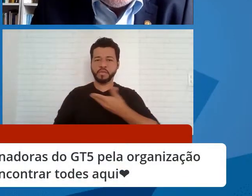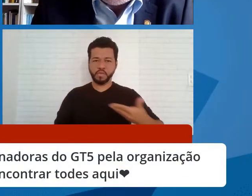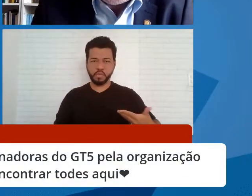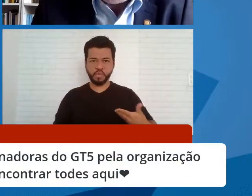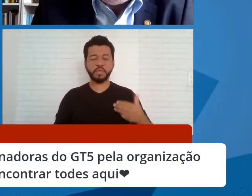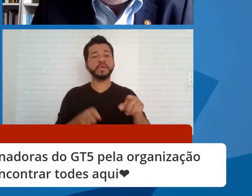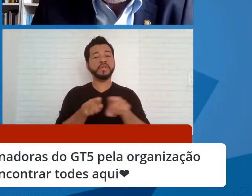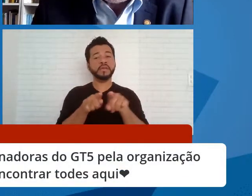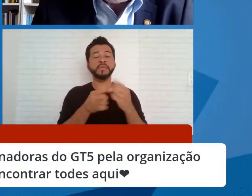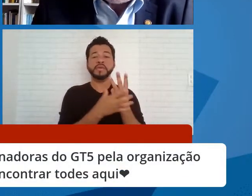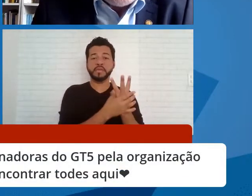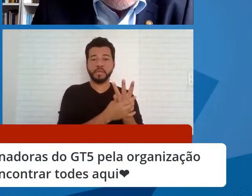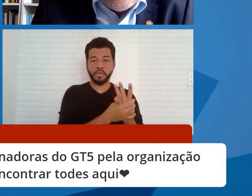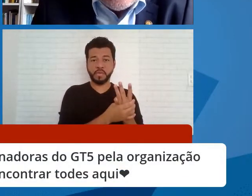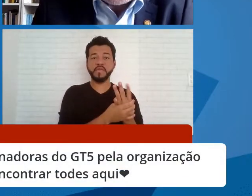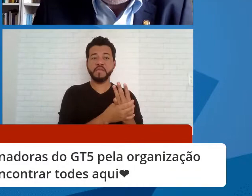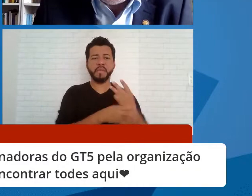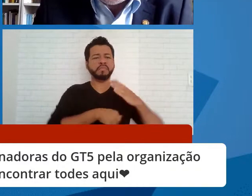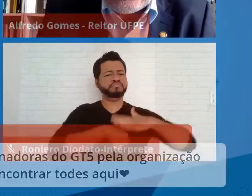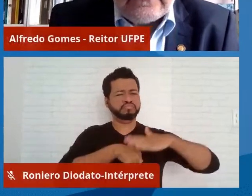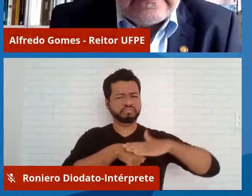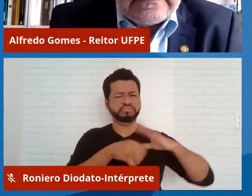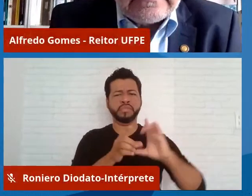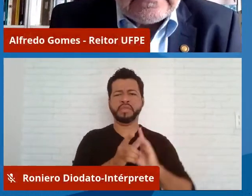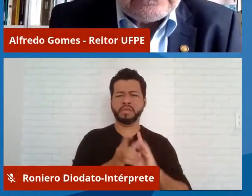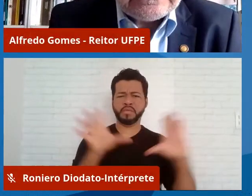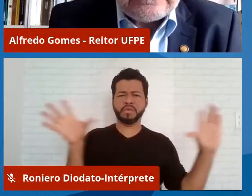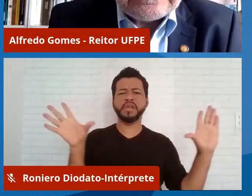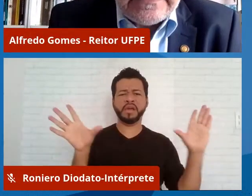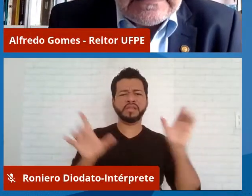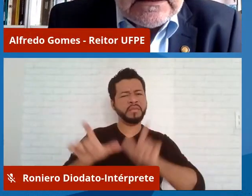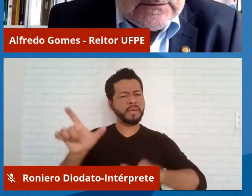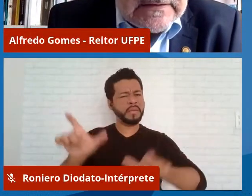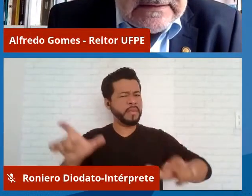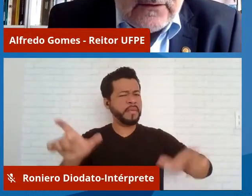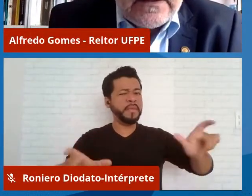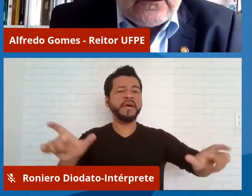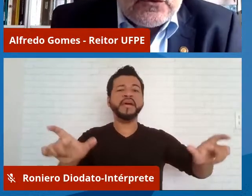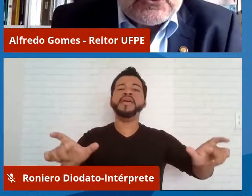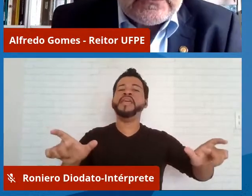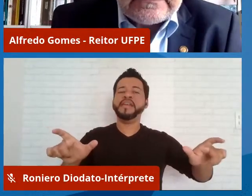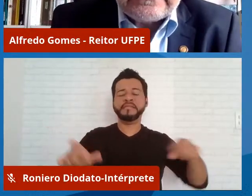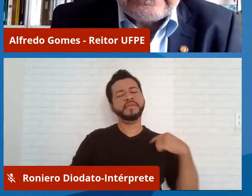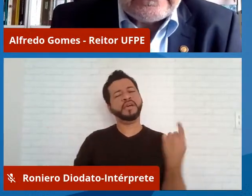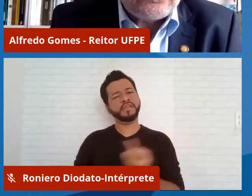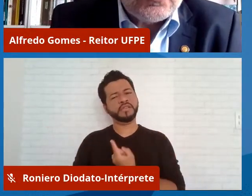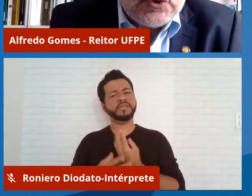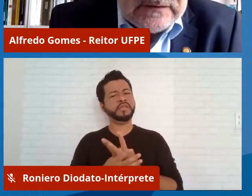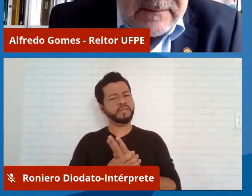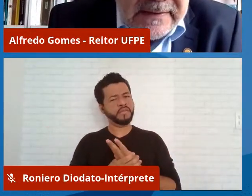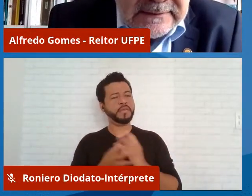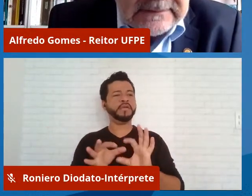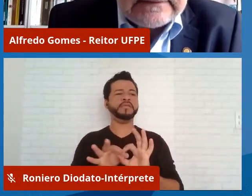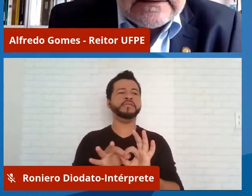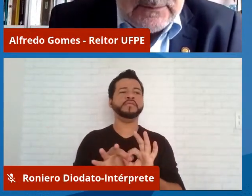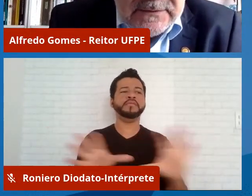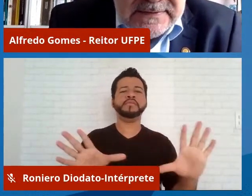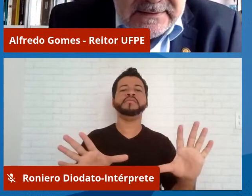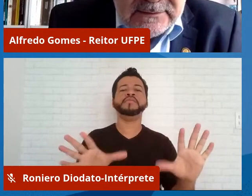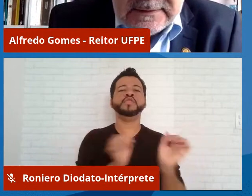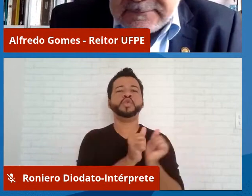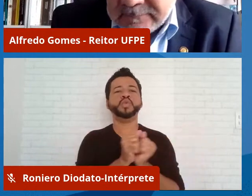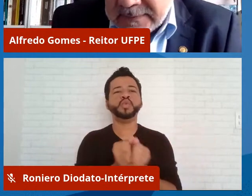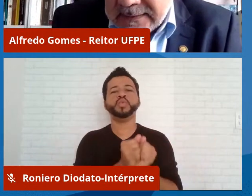universidade pública, autônoma, né, democrática, plural. Então, estamos à disposição para construir conjuntamente